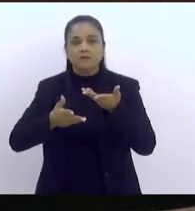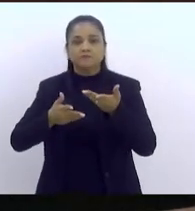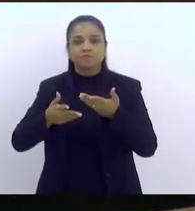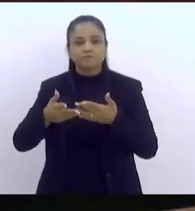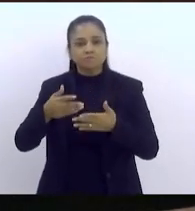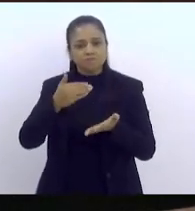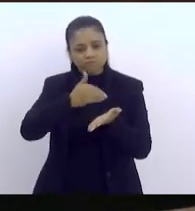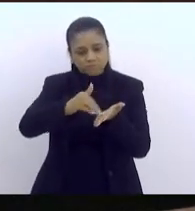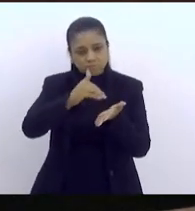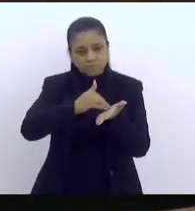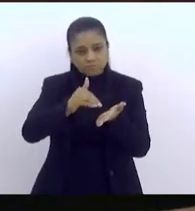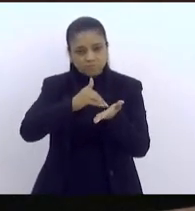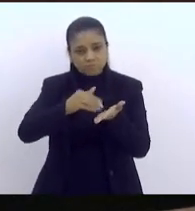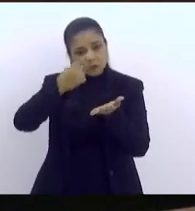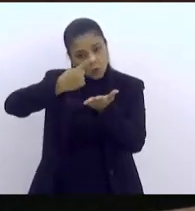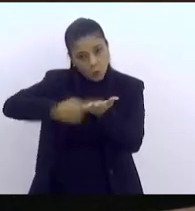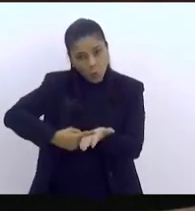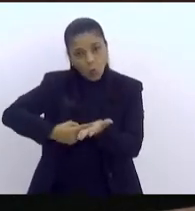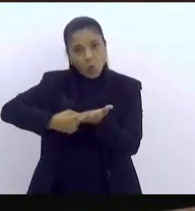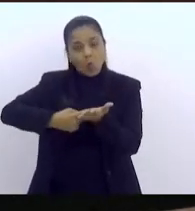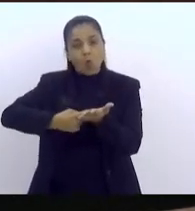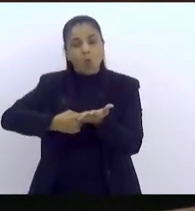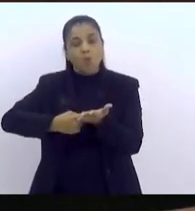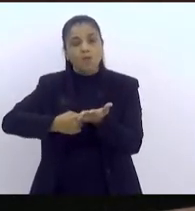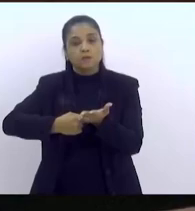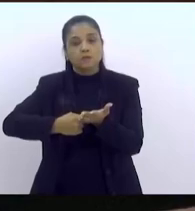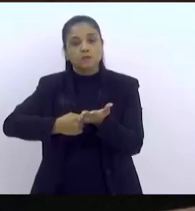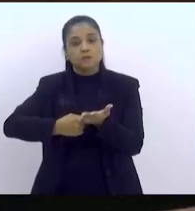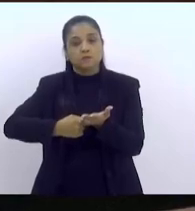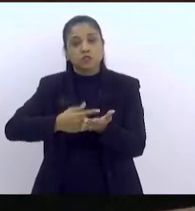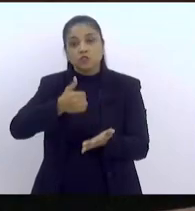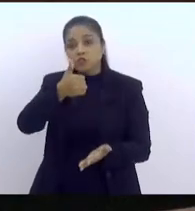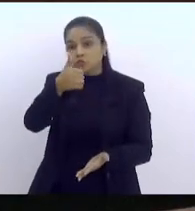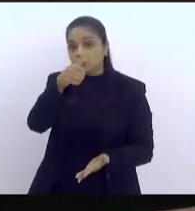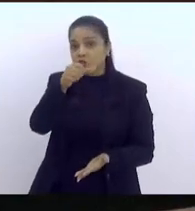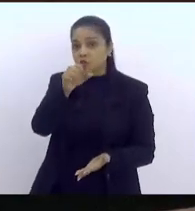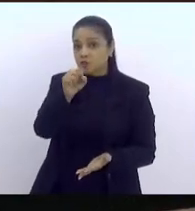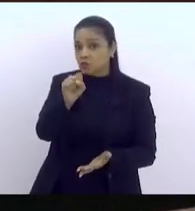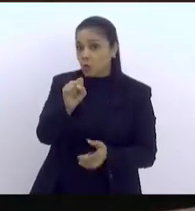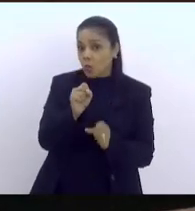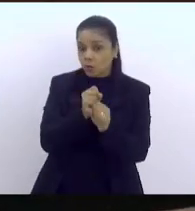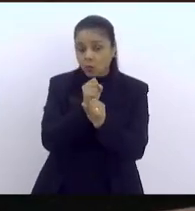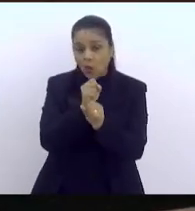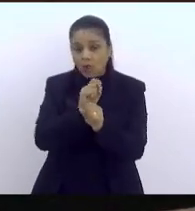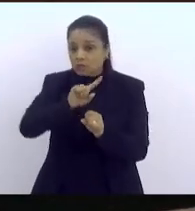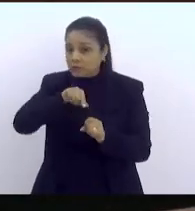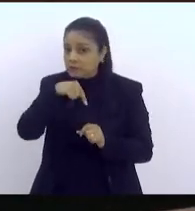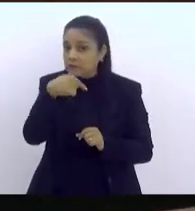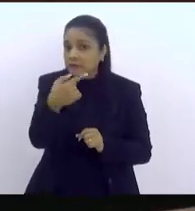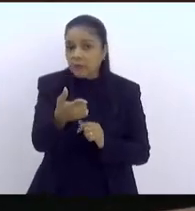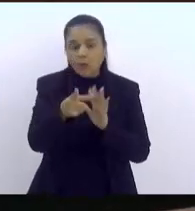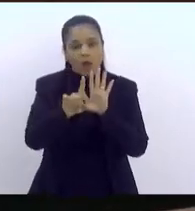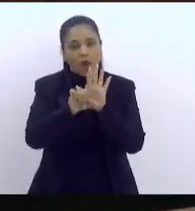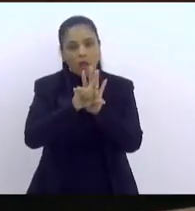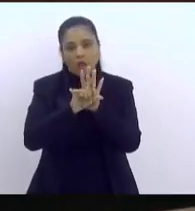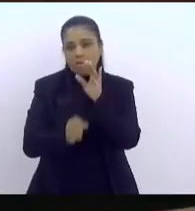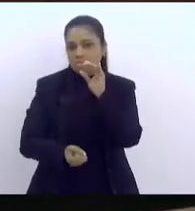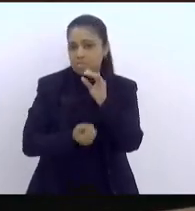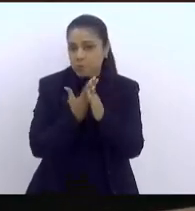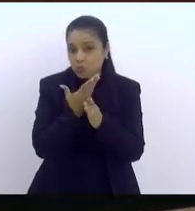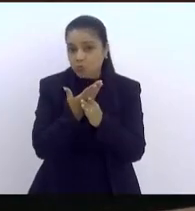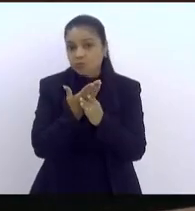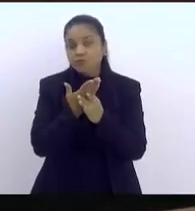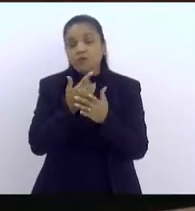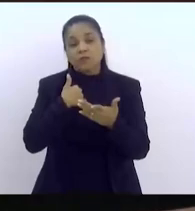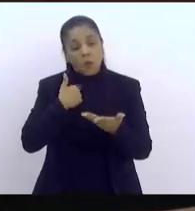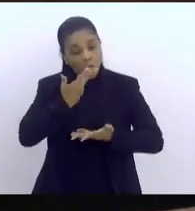fez fazer o cúmplice da lei do Fundo Estadual de Cultura 18 anos depois da lei. Então, o fato de eu ter relações